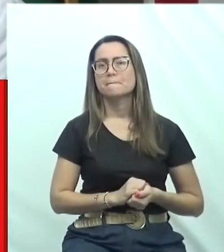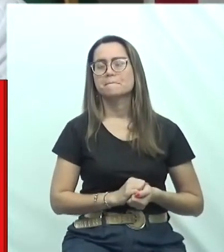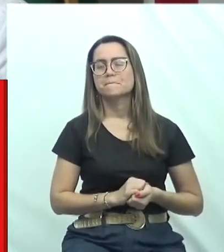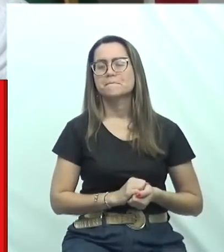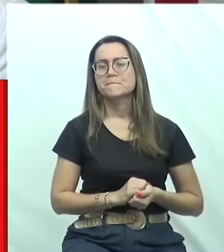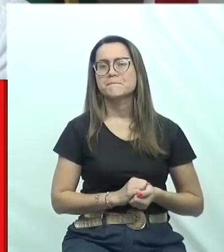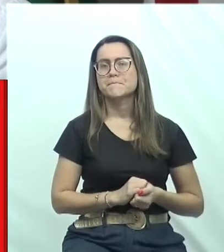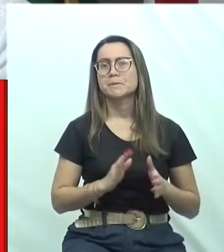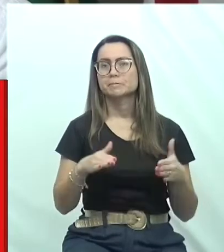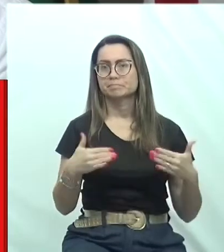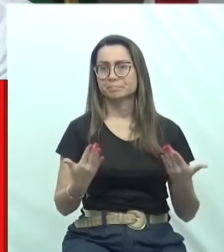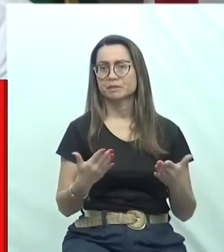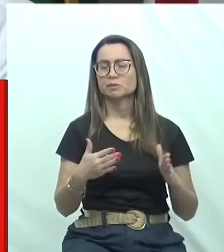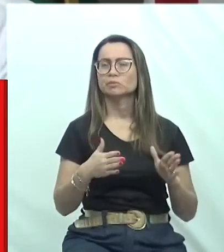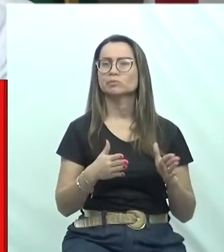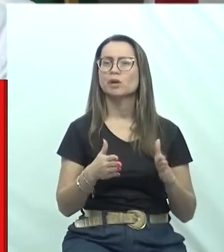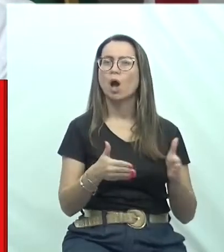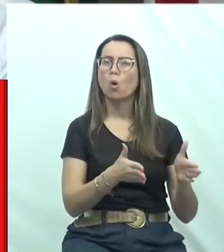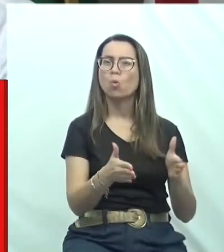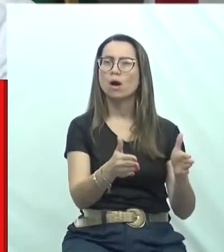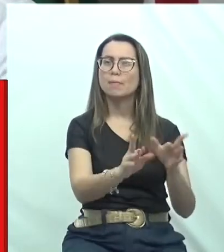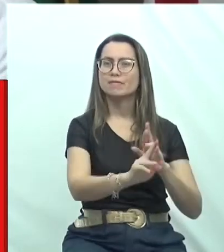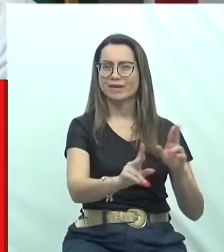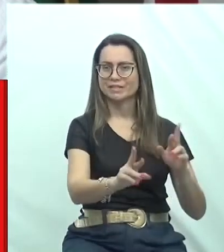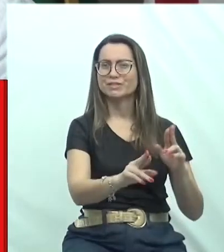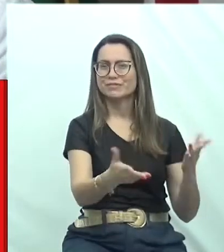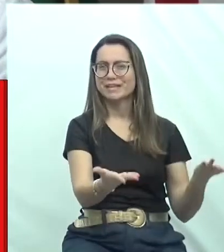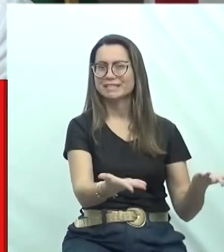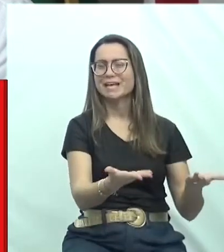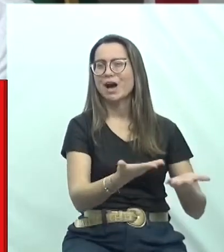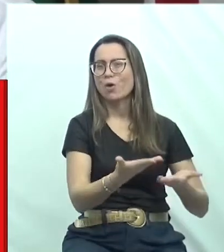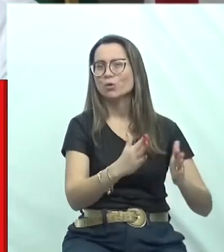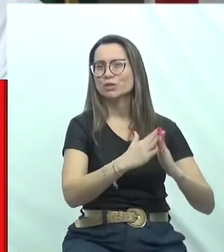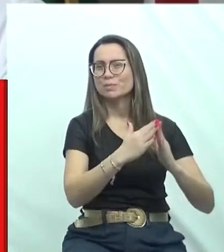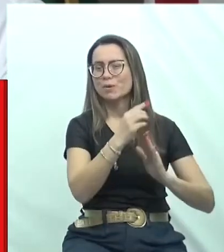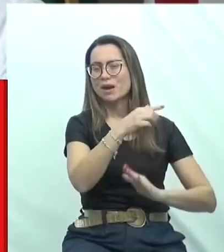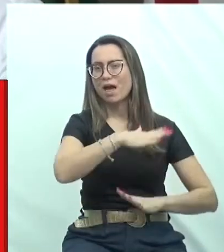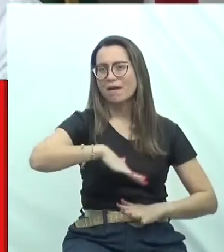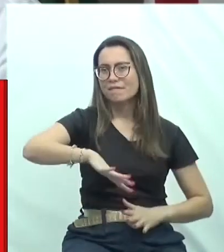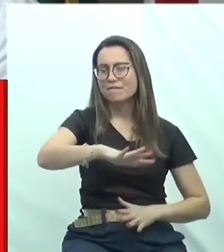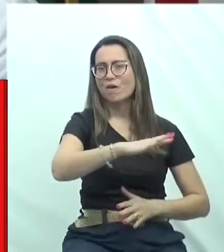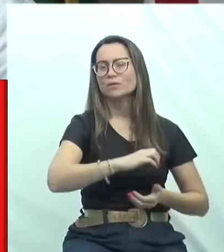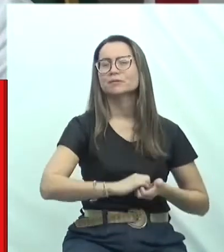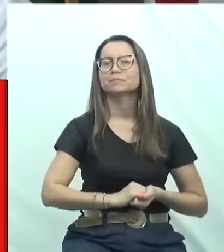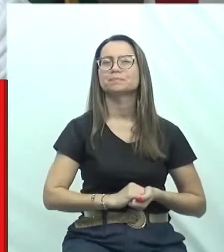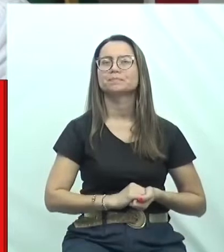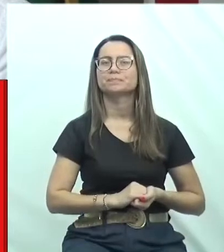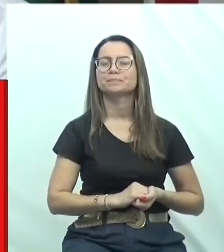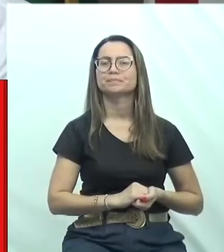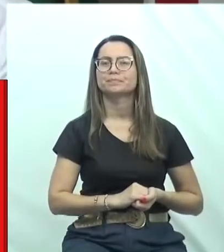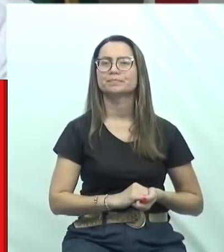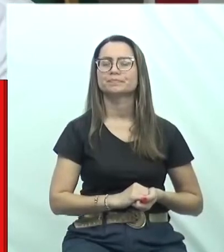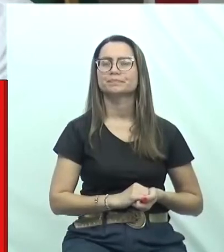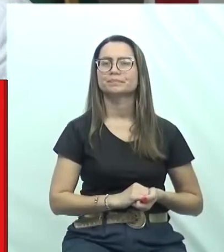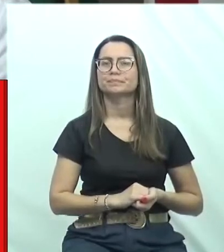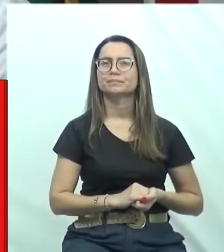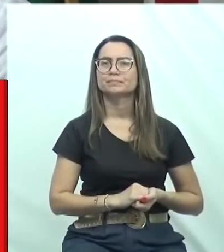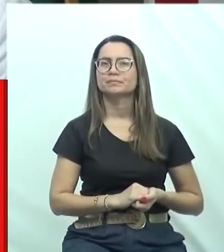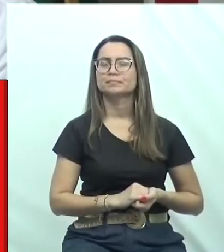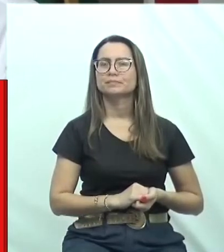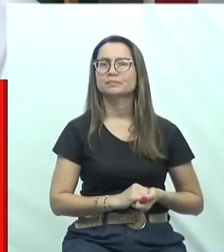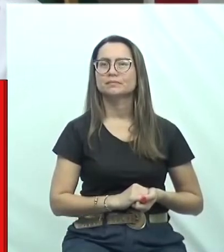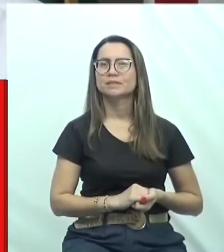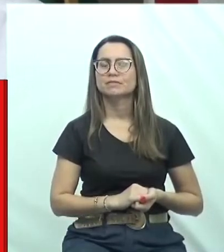Boa Vista. Então, é um trajeto que faz diferença hoje para a comunidade que mora ali ao redor, até mesmo na hora para desafogar o trânsito, na hora das 6